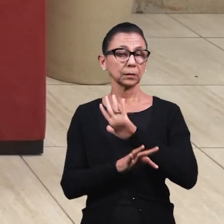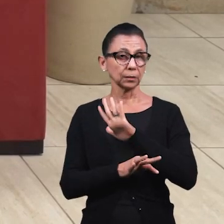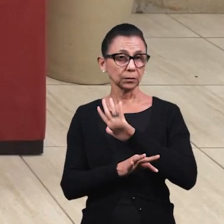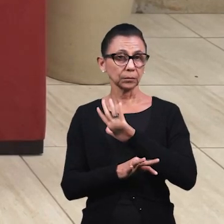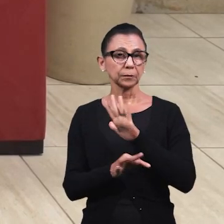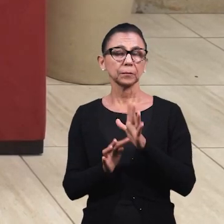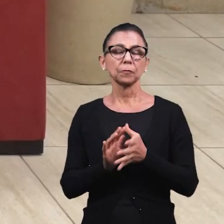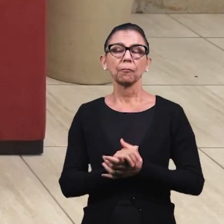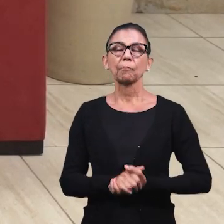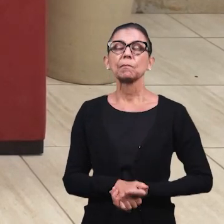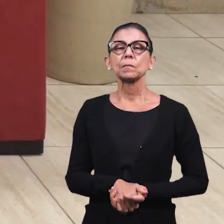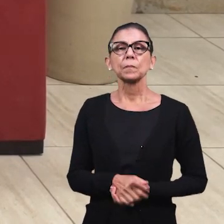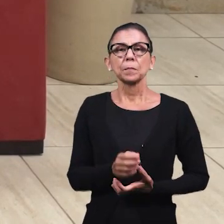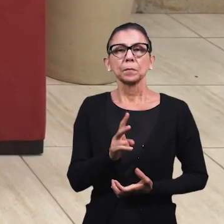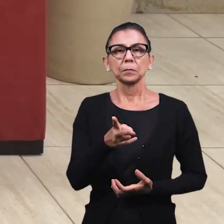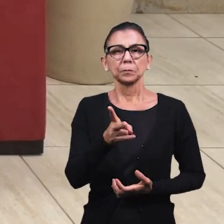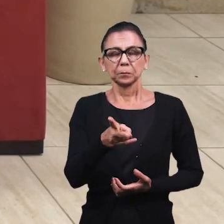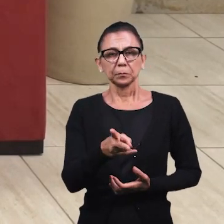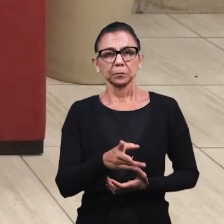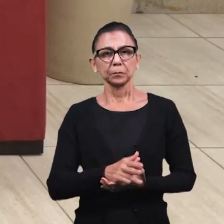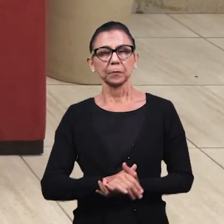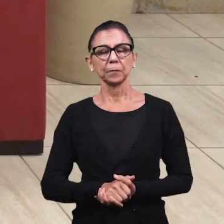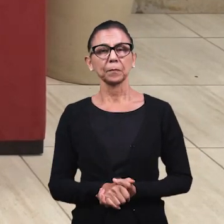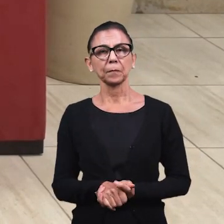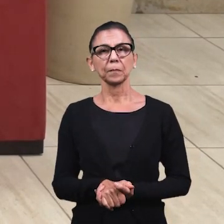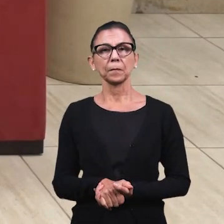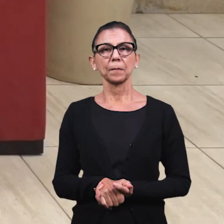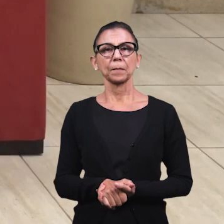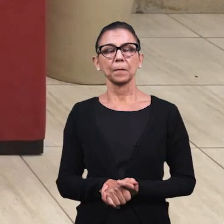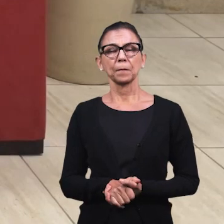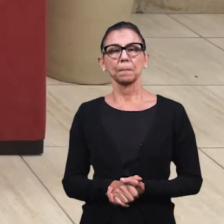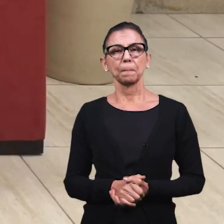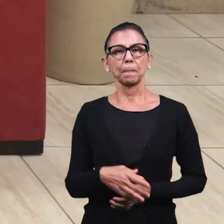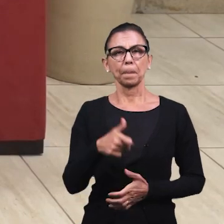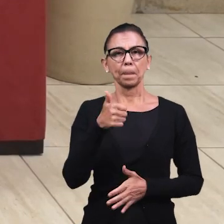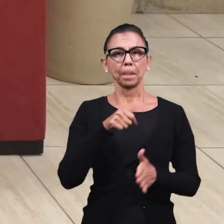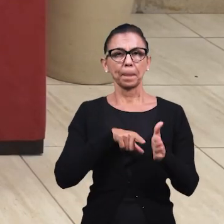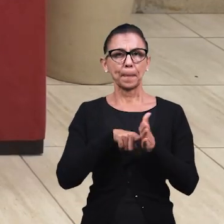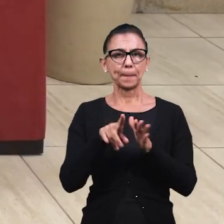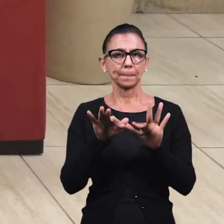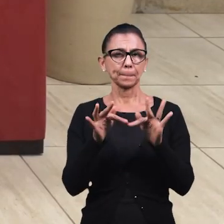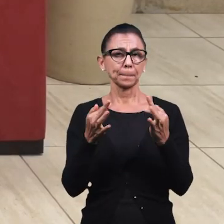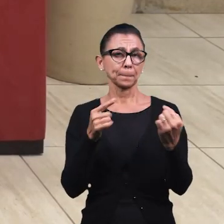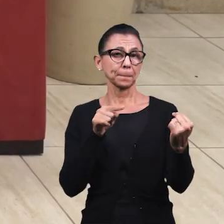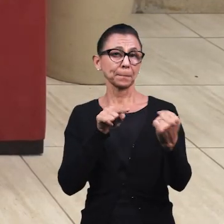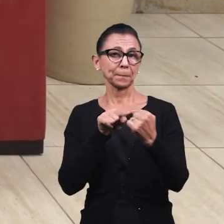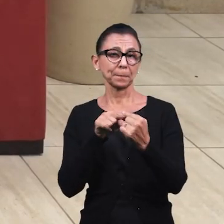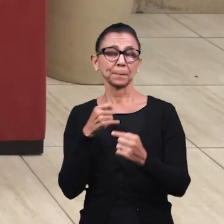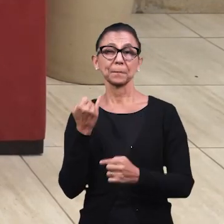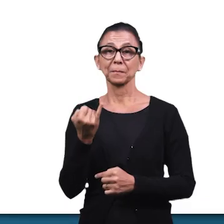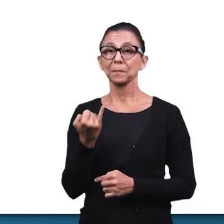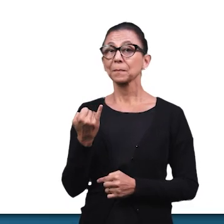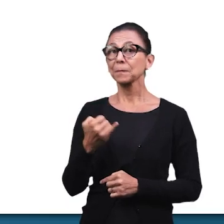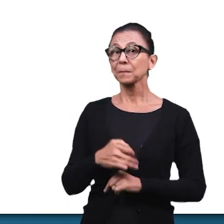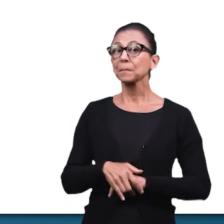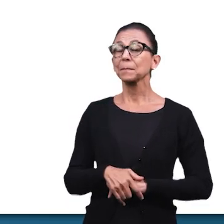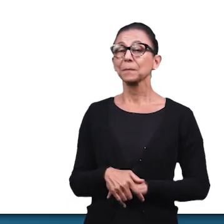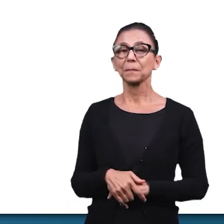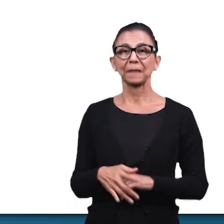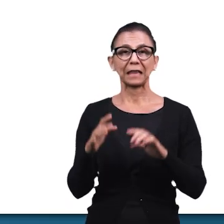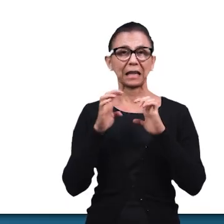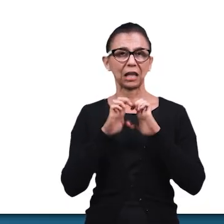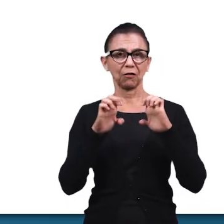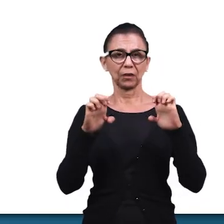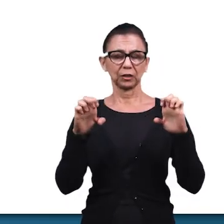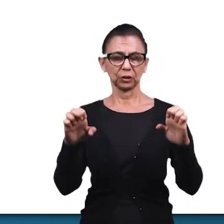para ganharmos tempo, darmos sequência ao nosso programa, a primeira pergunta, simples, objetiva, mas importante: o